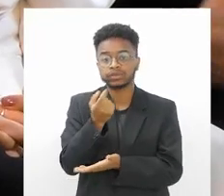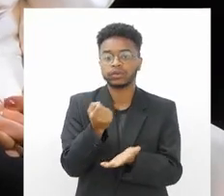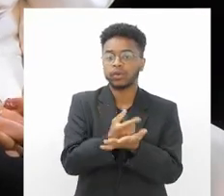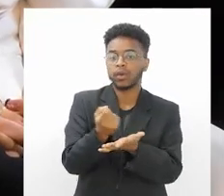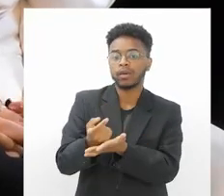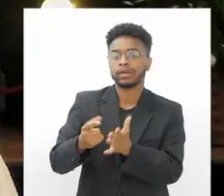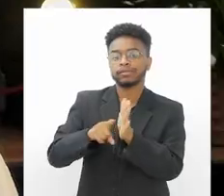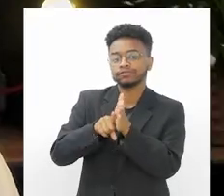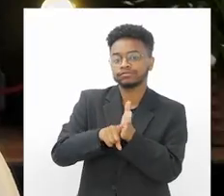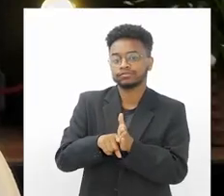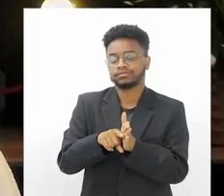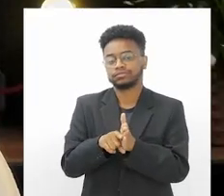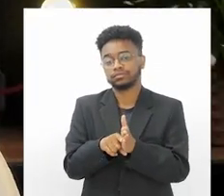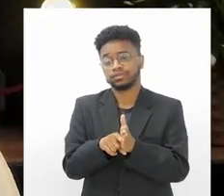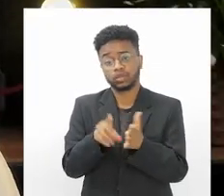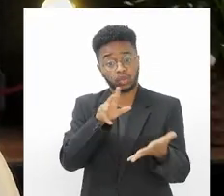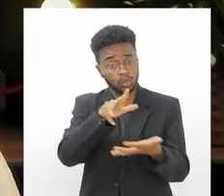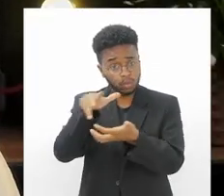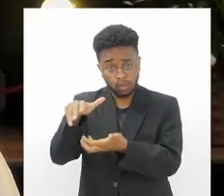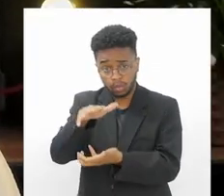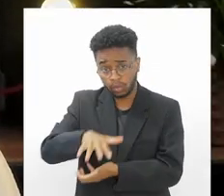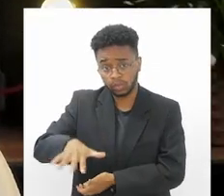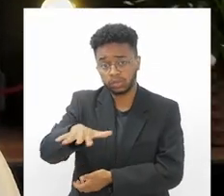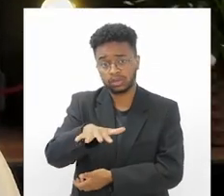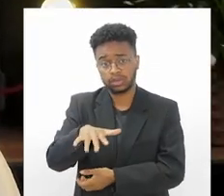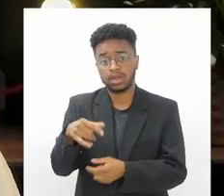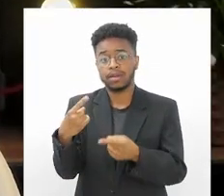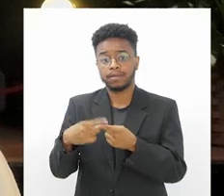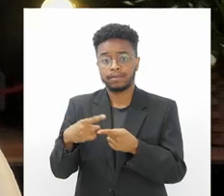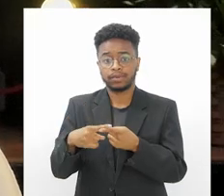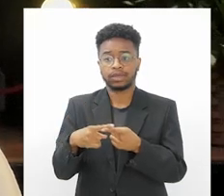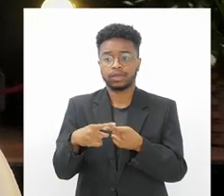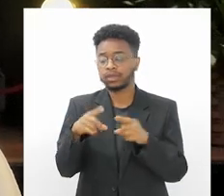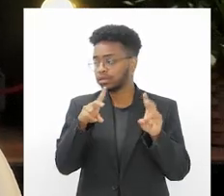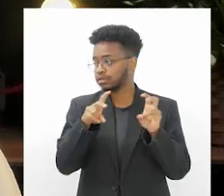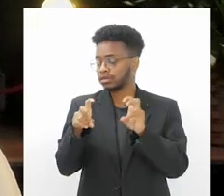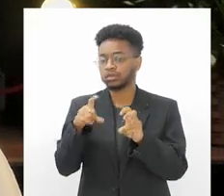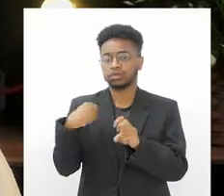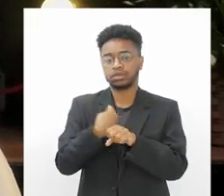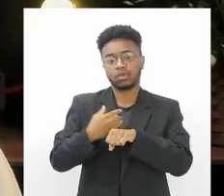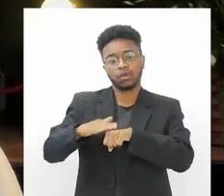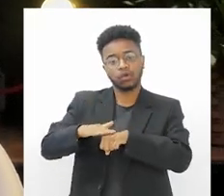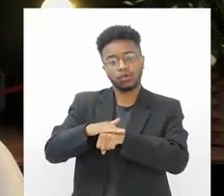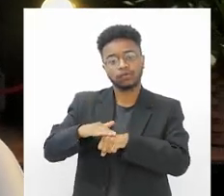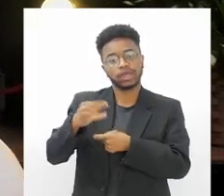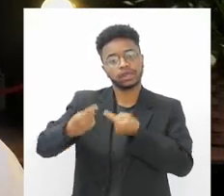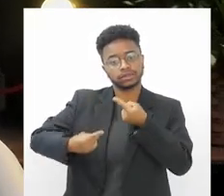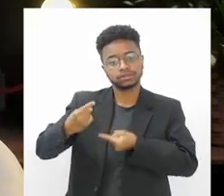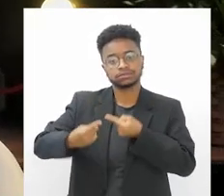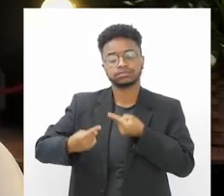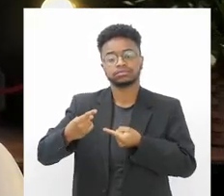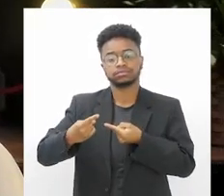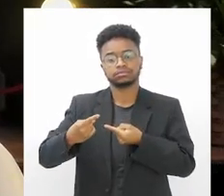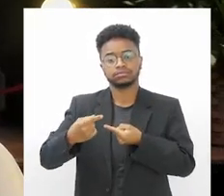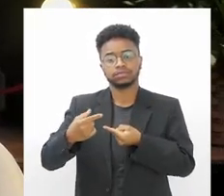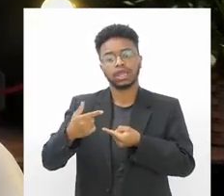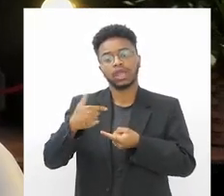consulta, em exame, não só aqui não, no mundo inteiro. Porque nessa parte aqui da nossa conversa, do debate, eu